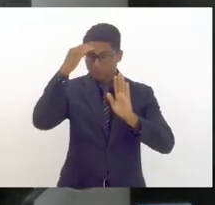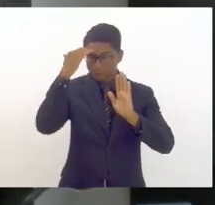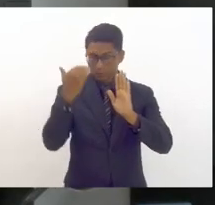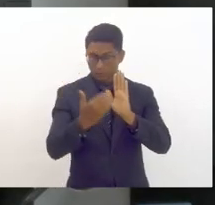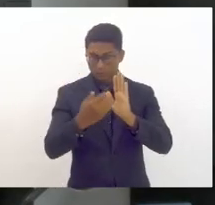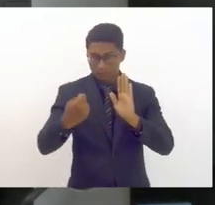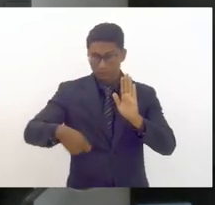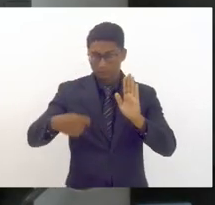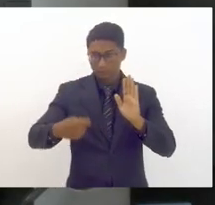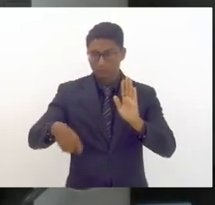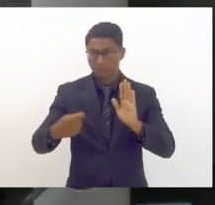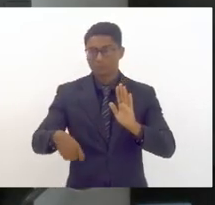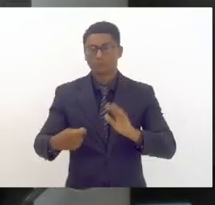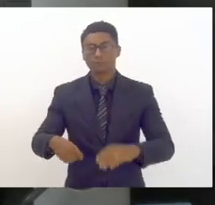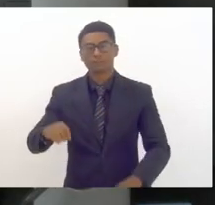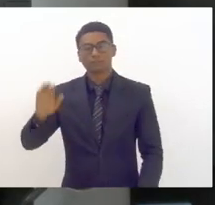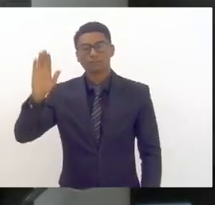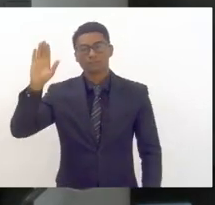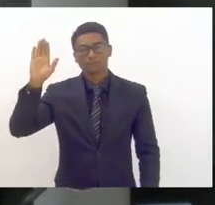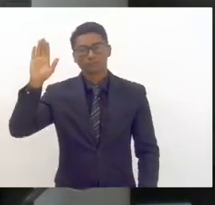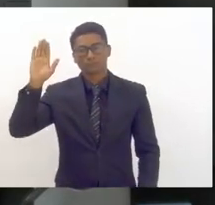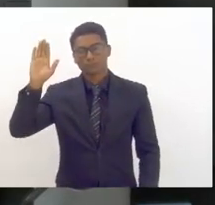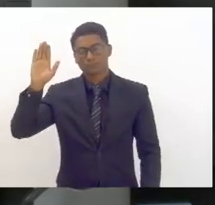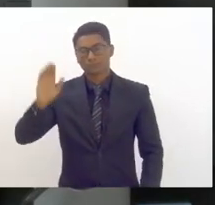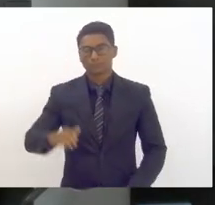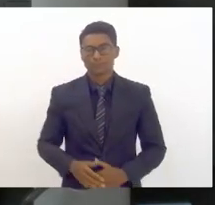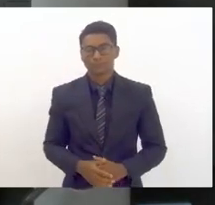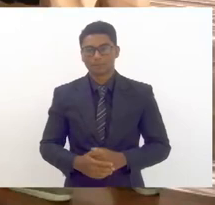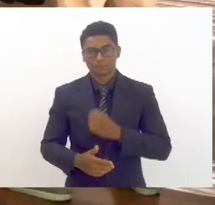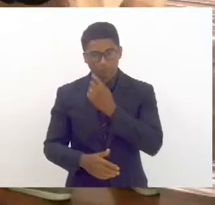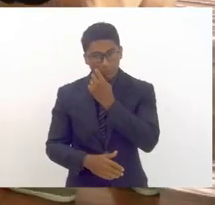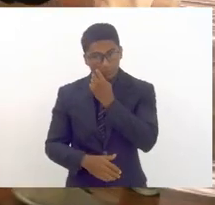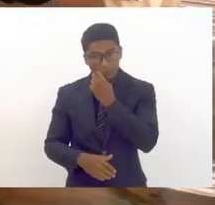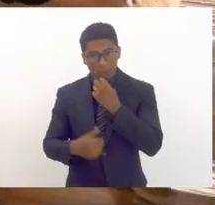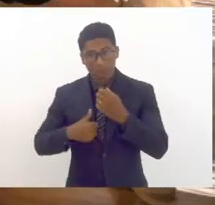aqui abrir a palavra para você, Leandro. Pois não. Só para